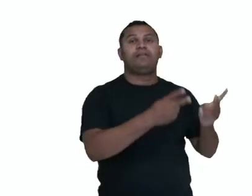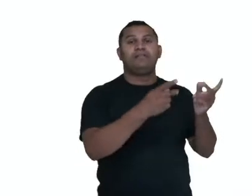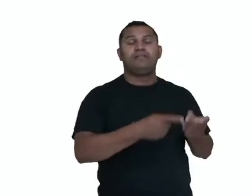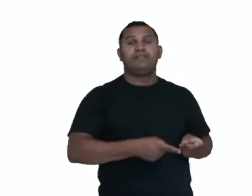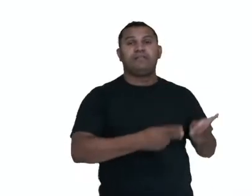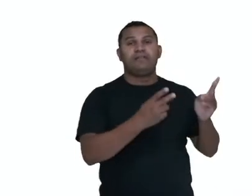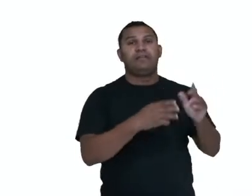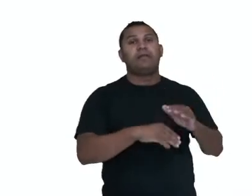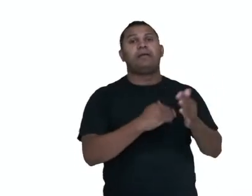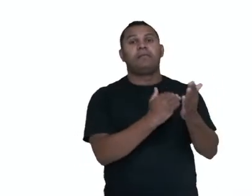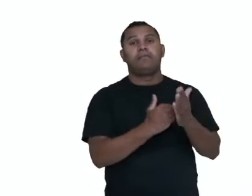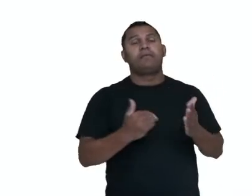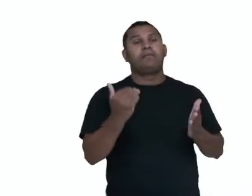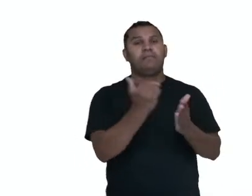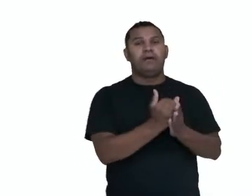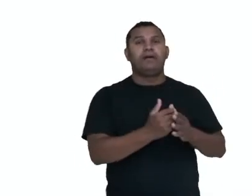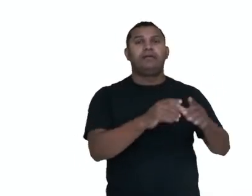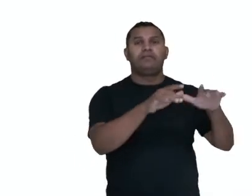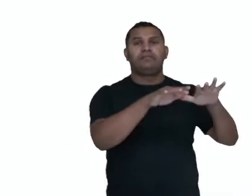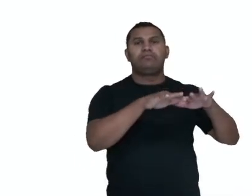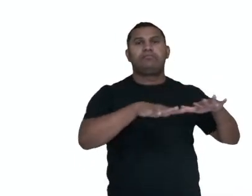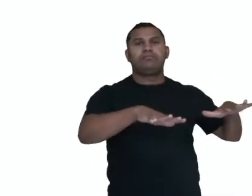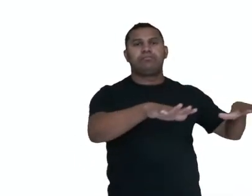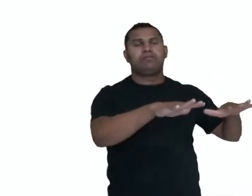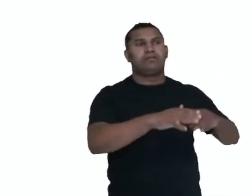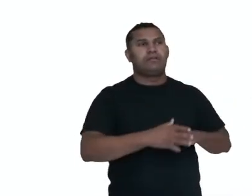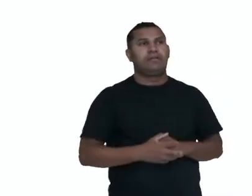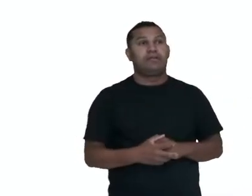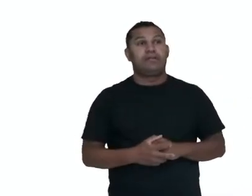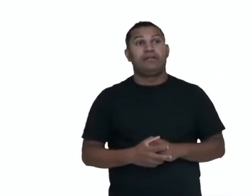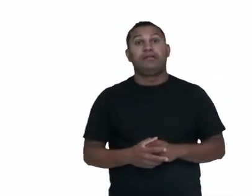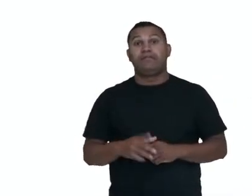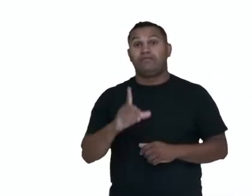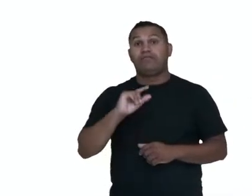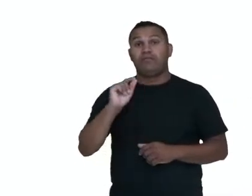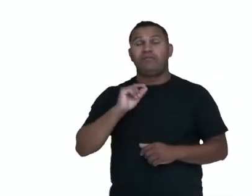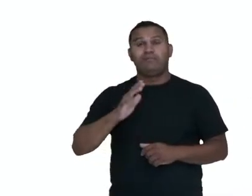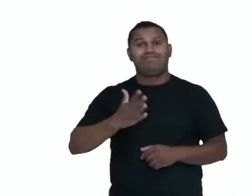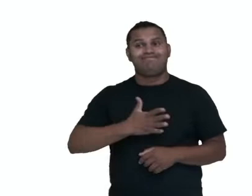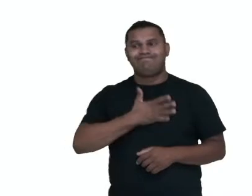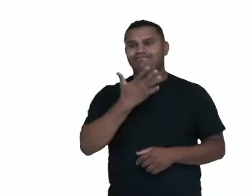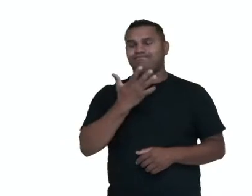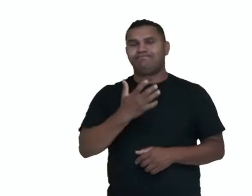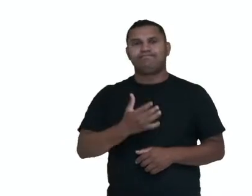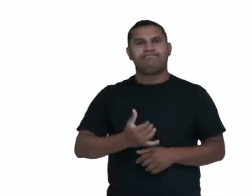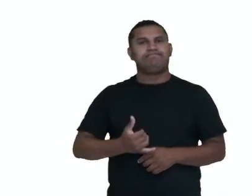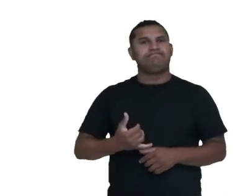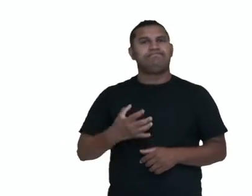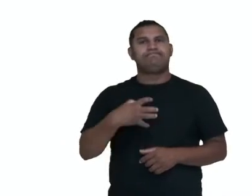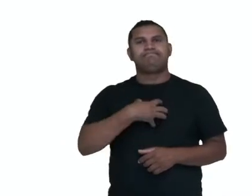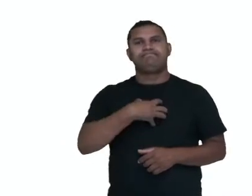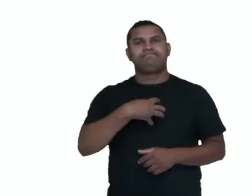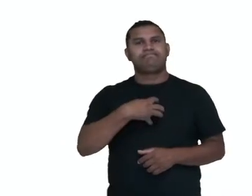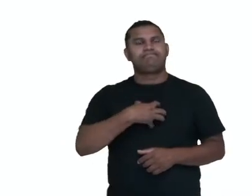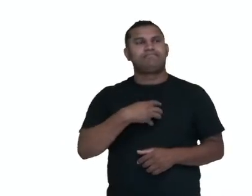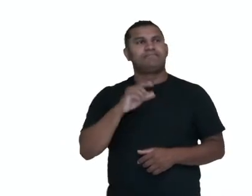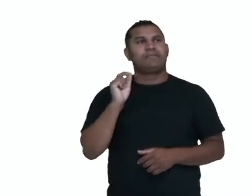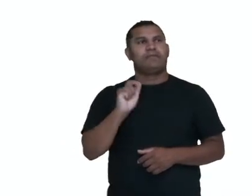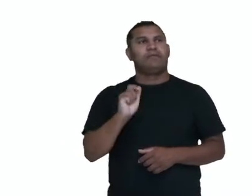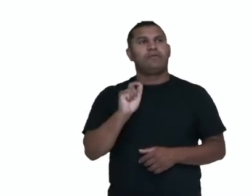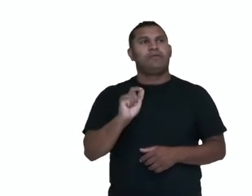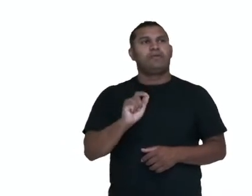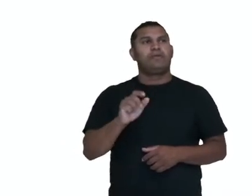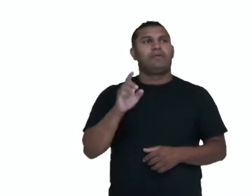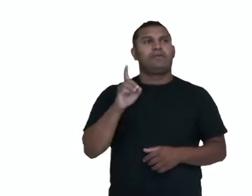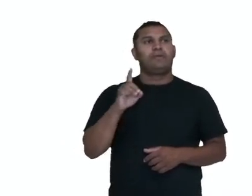observar a maioria dos impactos desse colonialismo, não é mesmo? Essa diáspora do povo